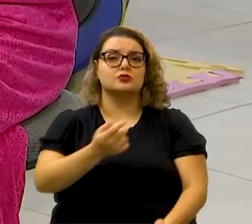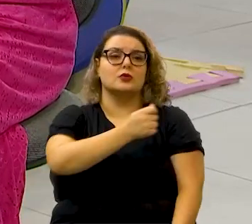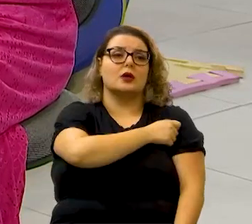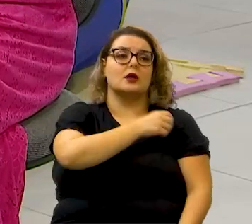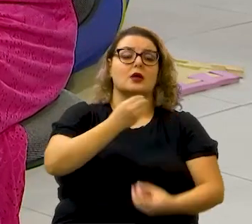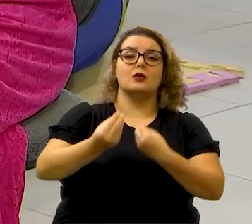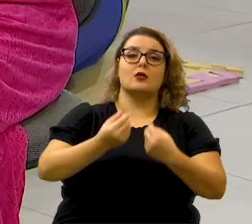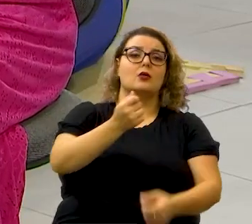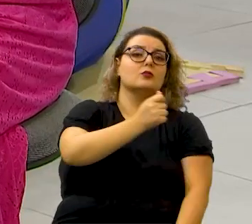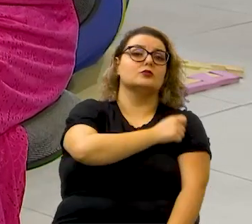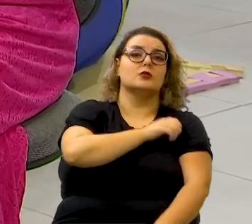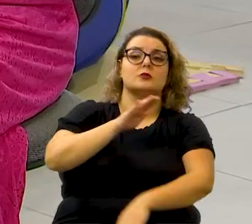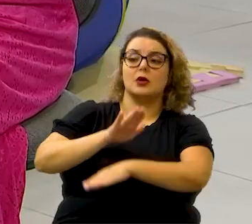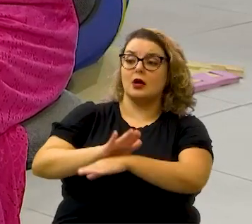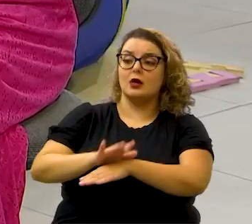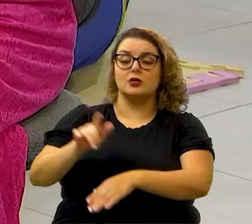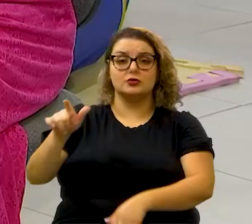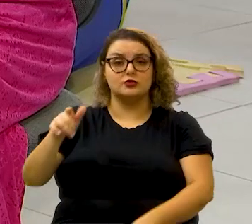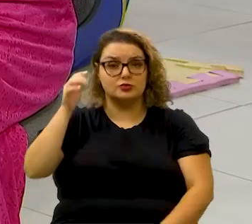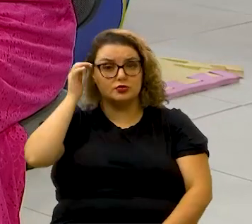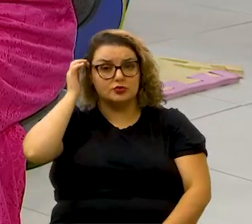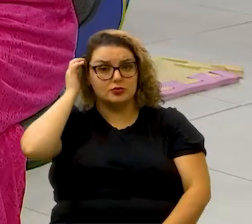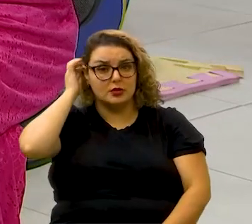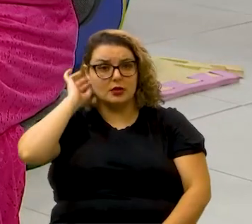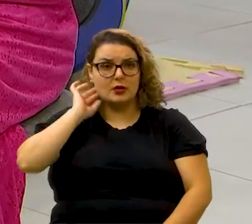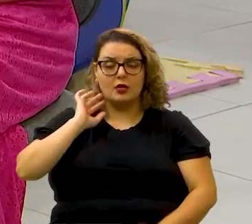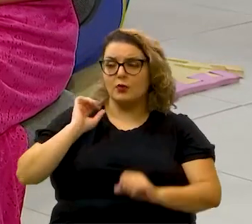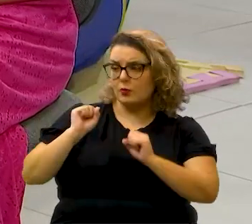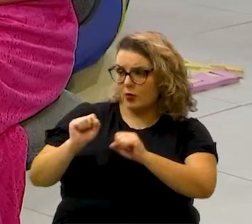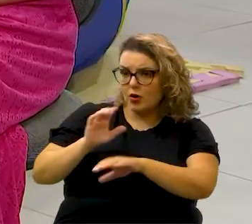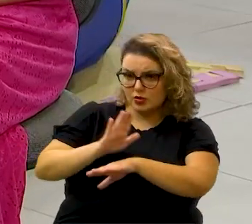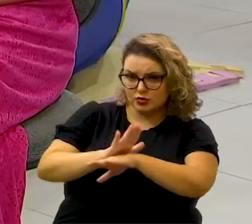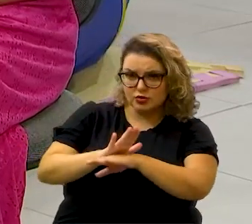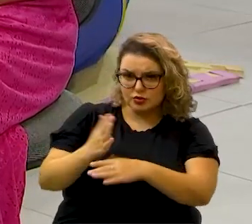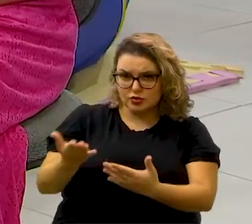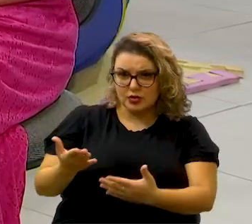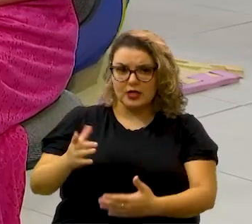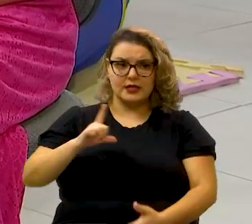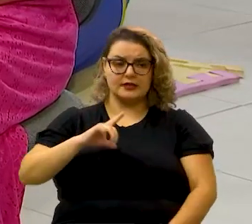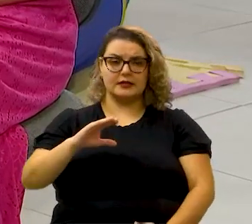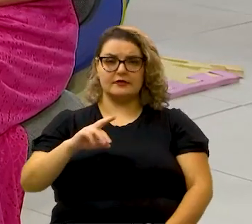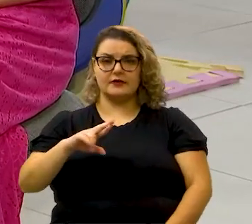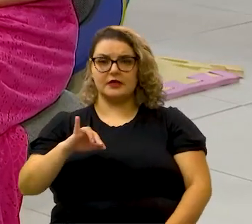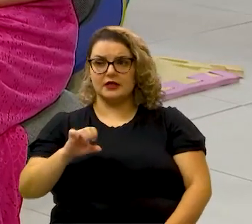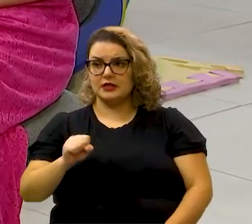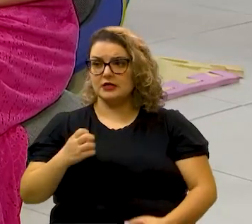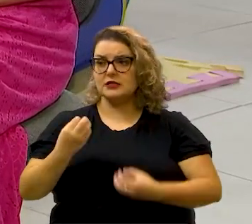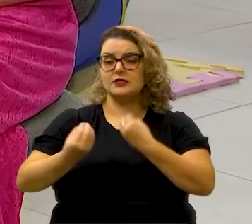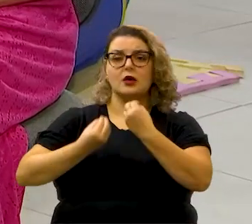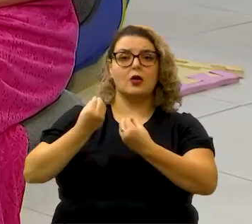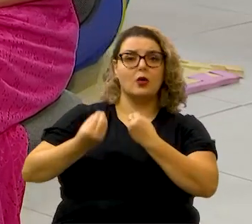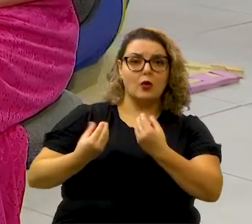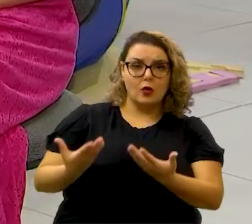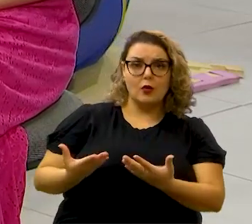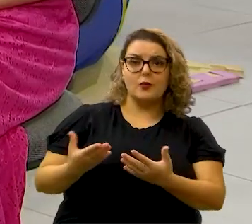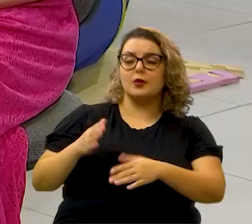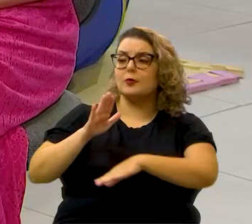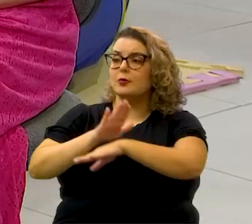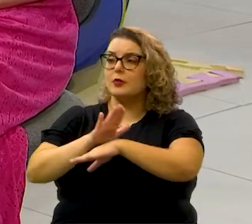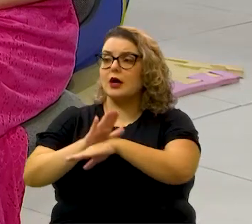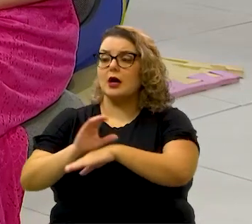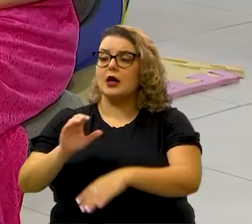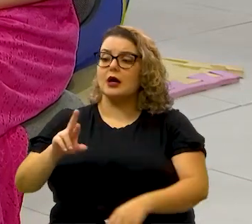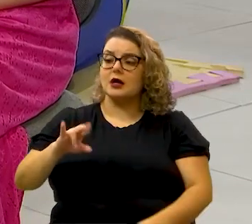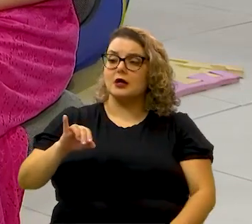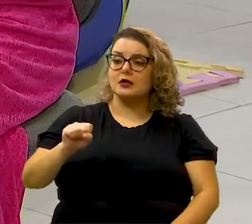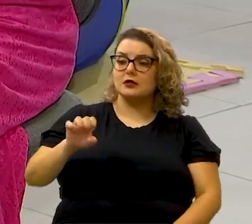todos os outros e como os colegas podem ajudar ele, né? Pode ajudar? Ele entrou em crise, como que a gente pode ajudar